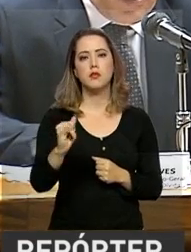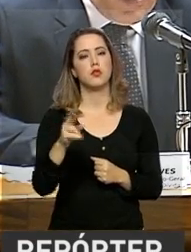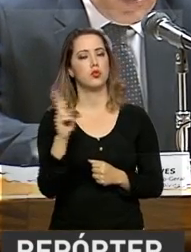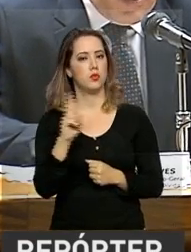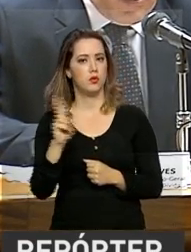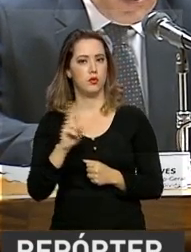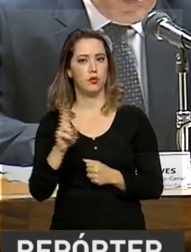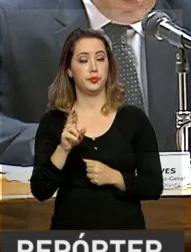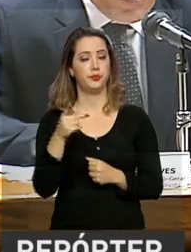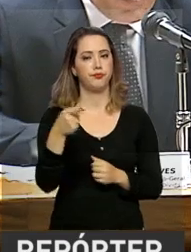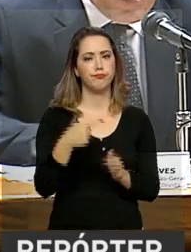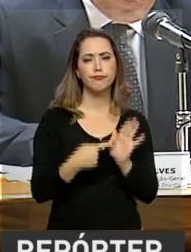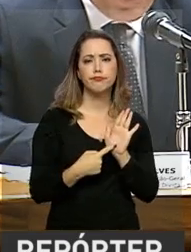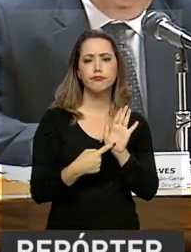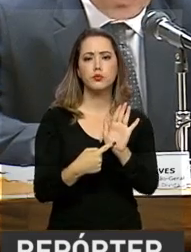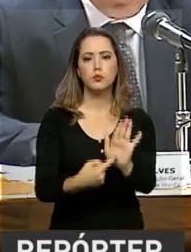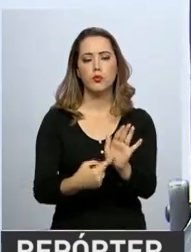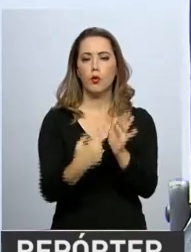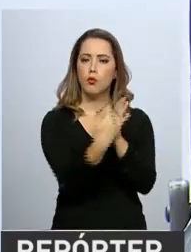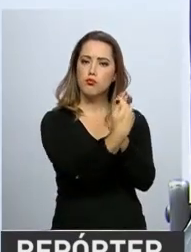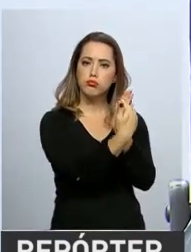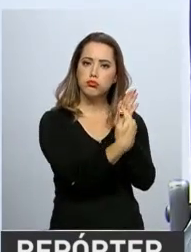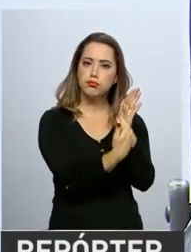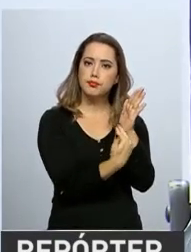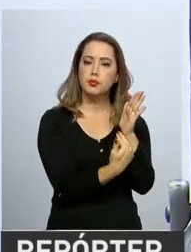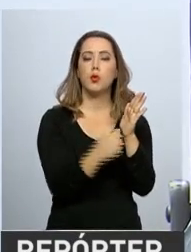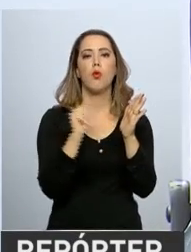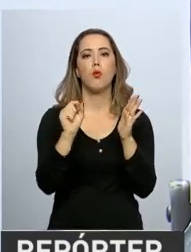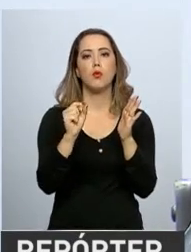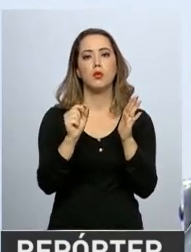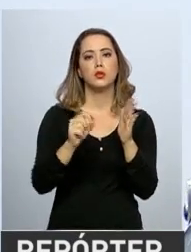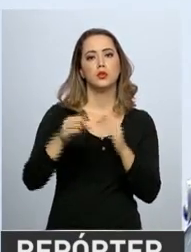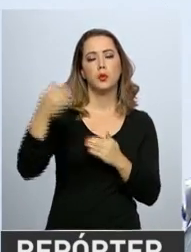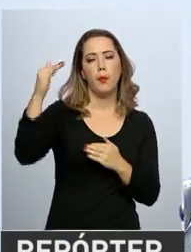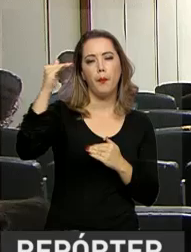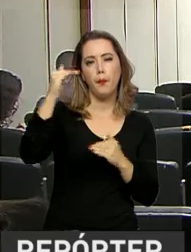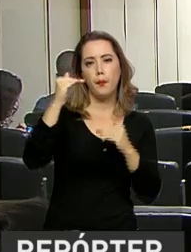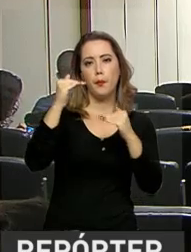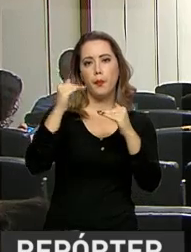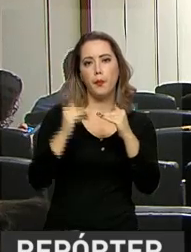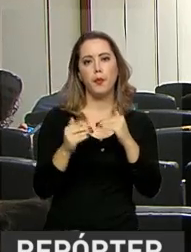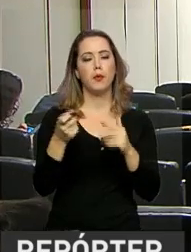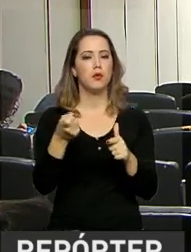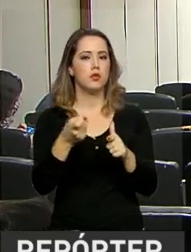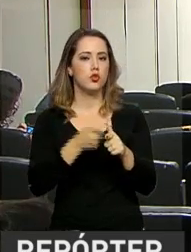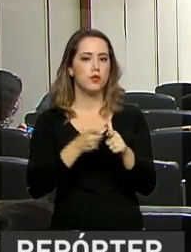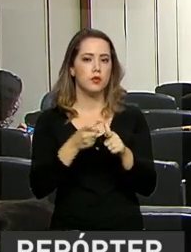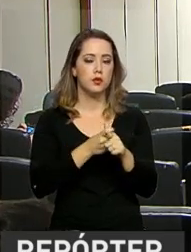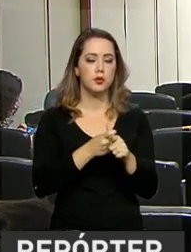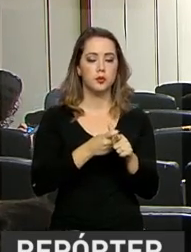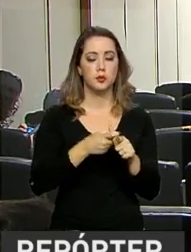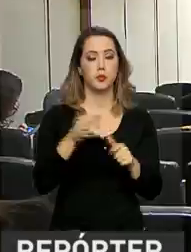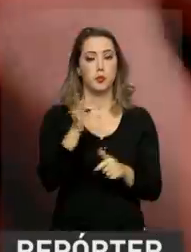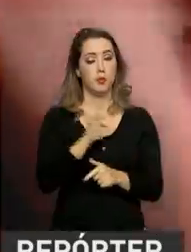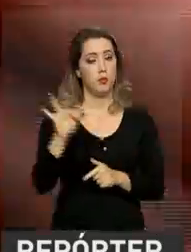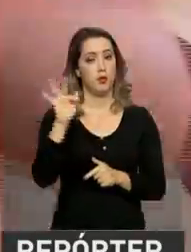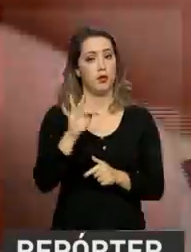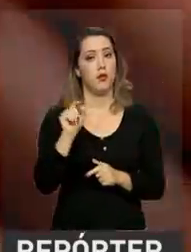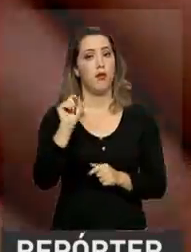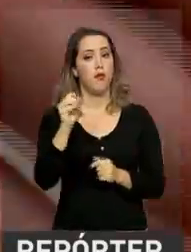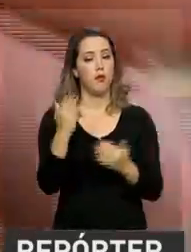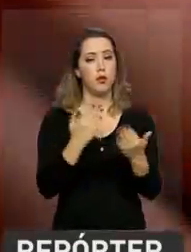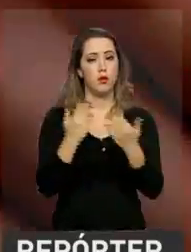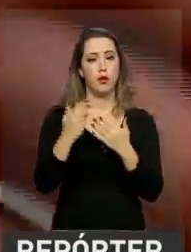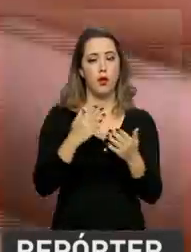apresentação do relatório mensal o tesouro anunciou uma queda de 3% dívida pública federal no mês de abril em relação a março